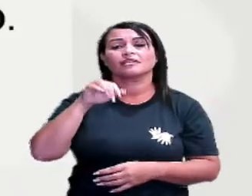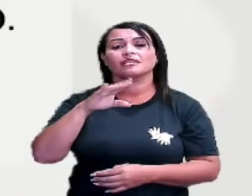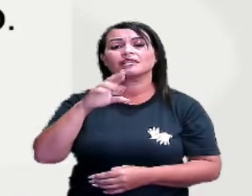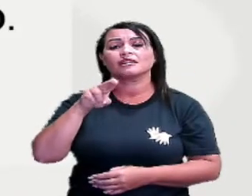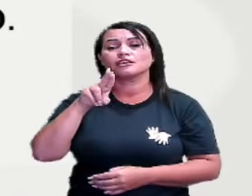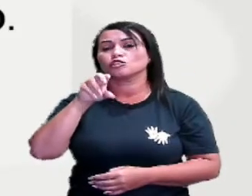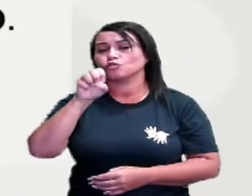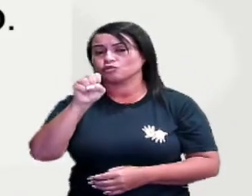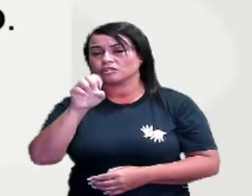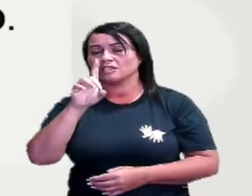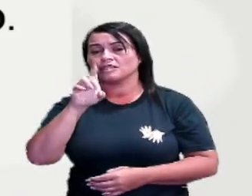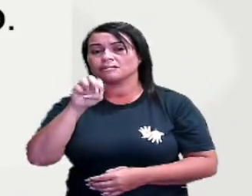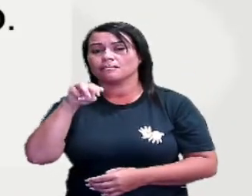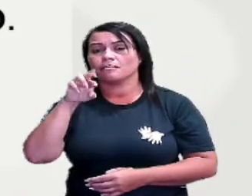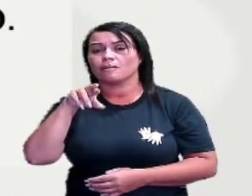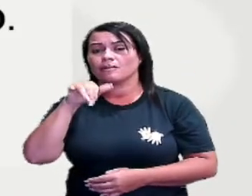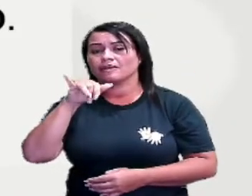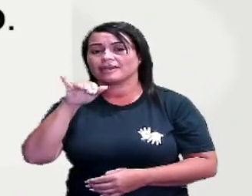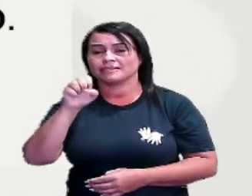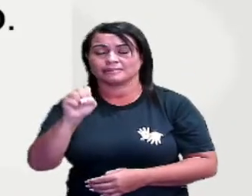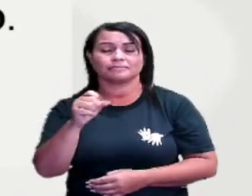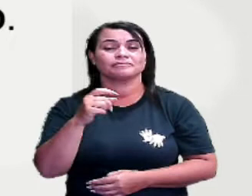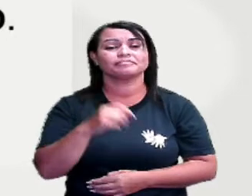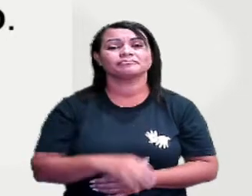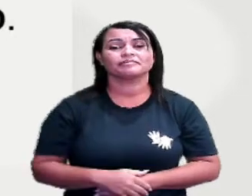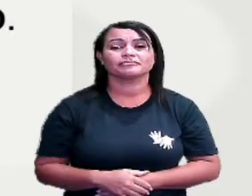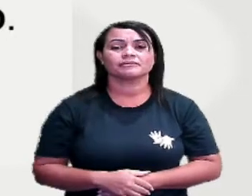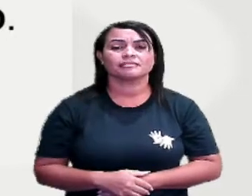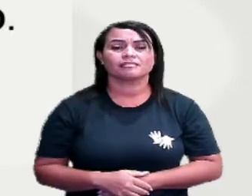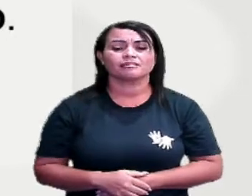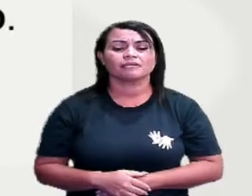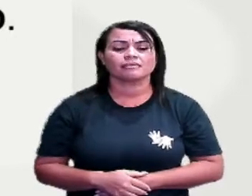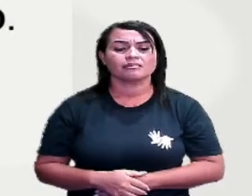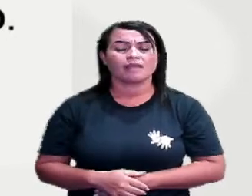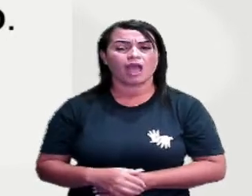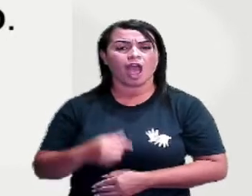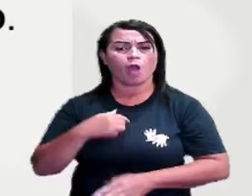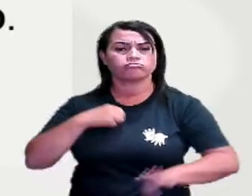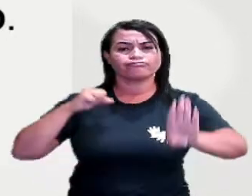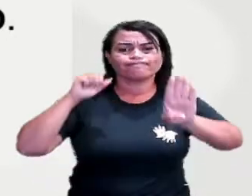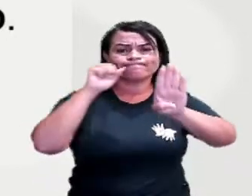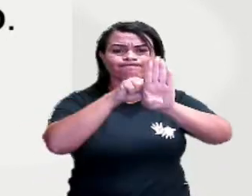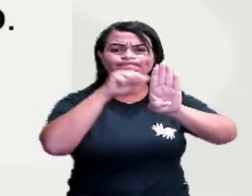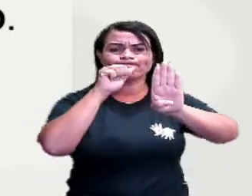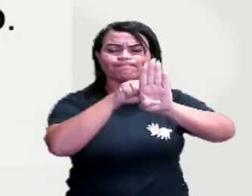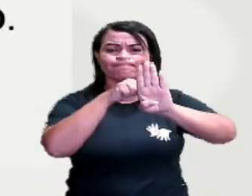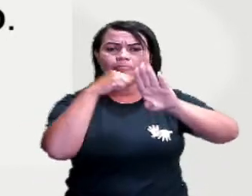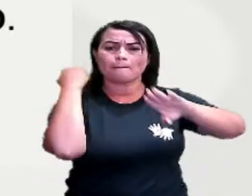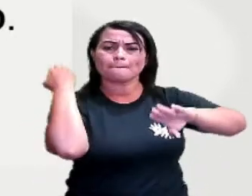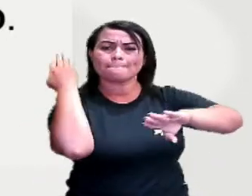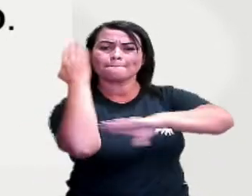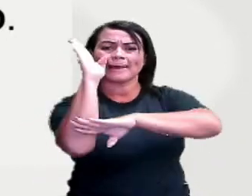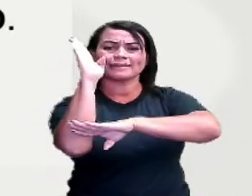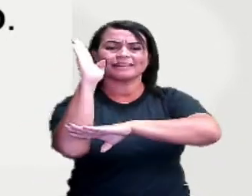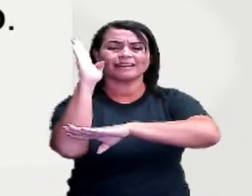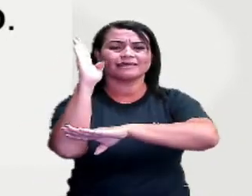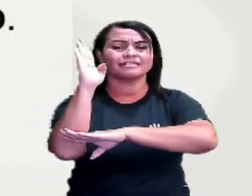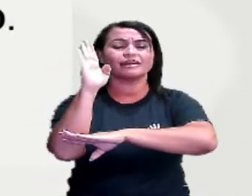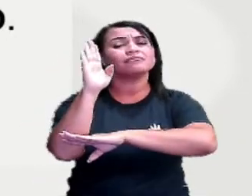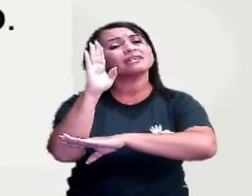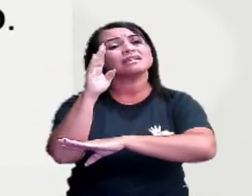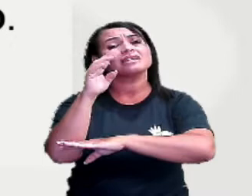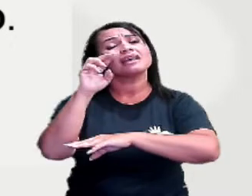Então, ó, presta atenção na leitura. Eu sou feita de madeira, madeira, matéria